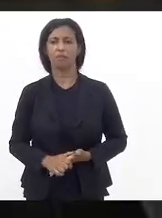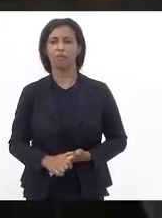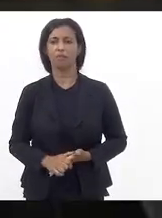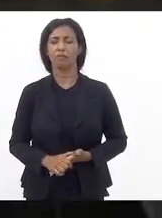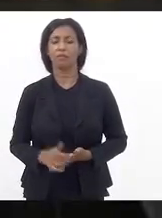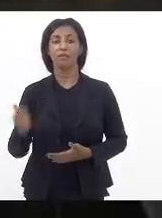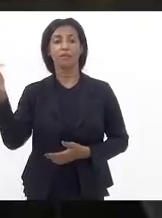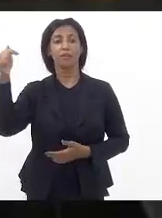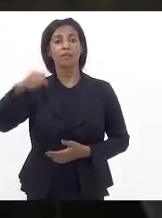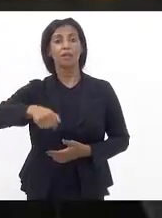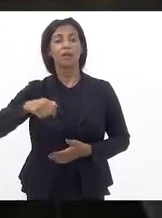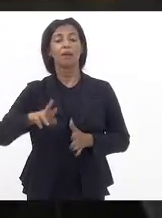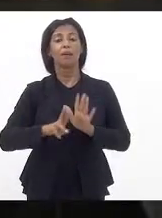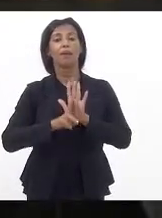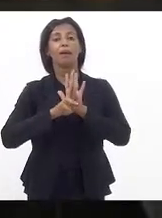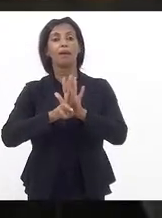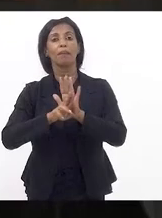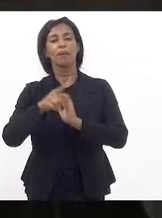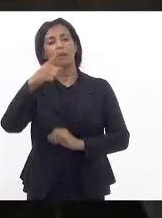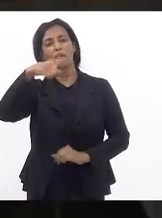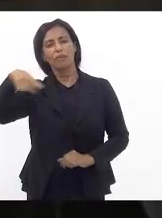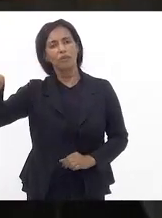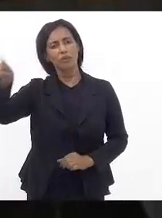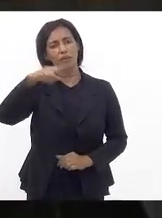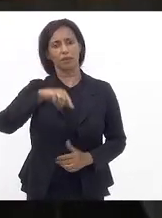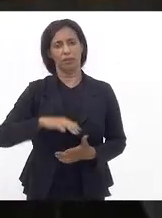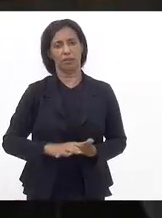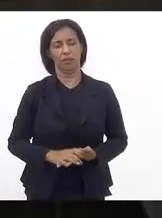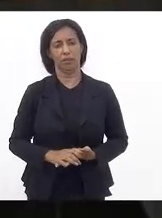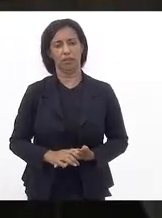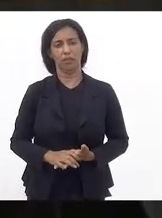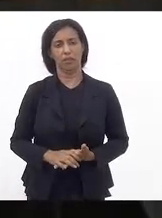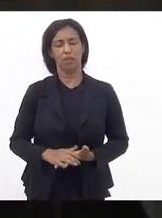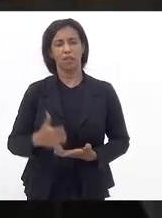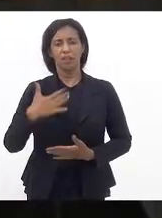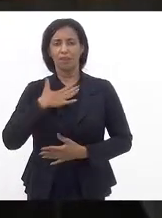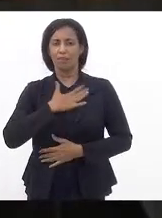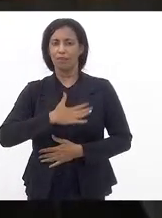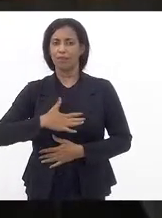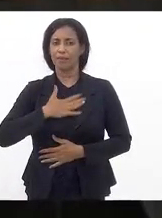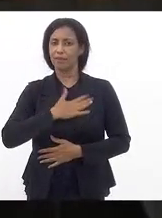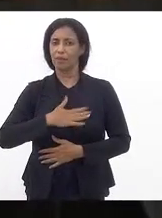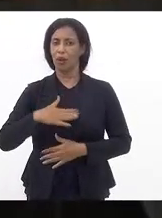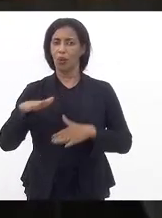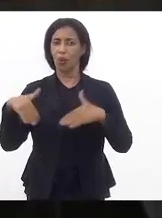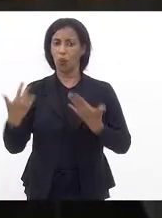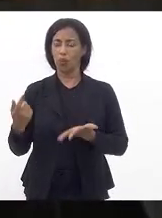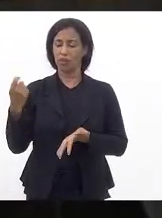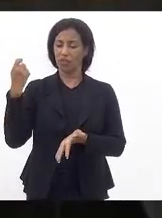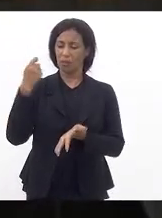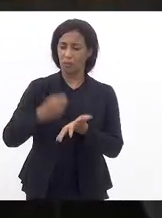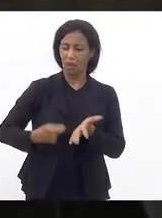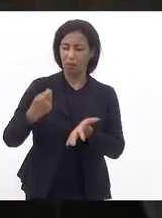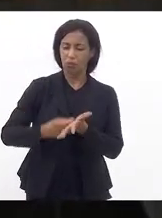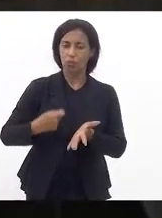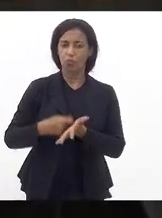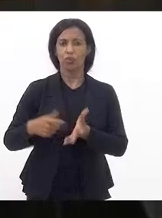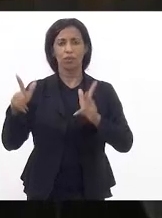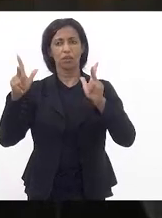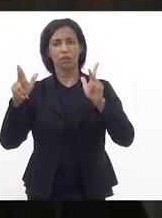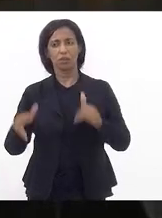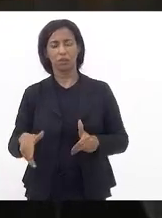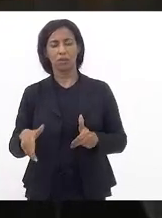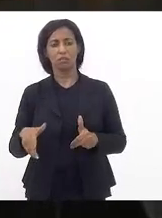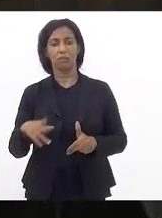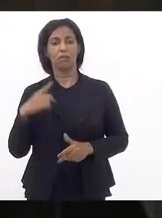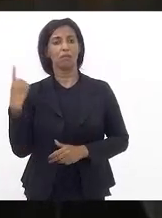estamos aqui para representar vocês e é muito gratificante quando a gente está numa luta como essa